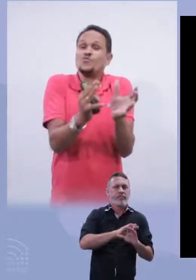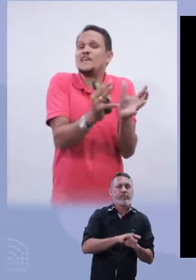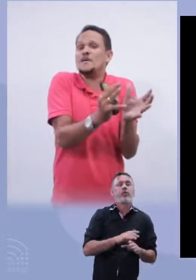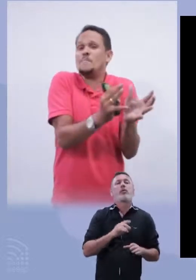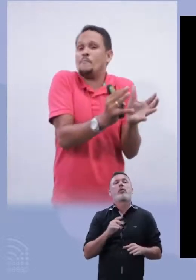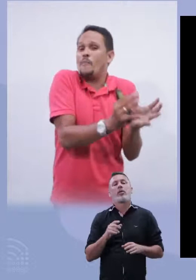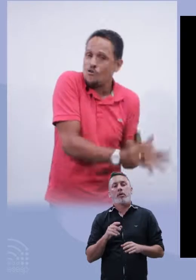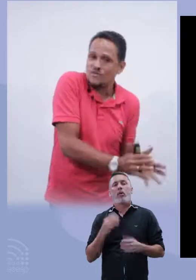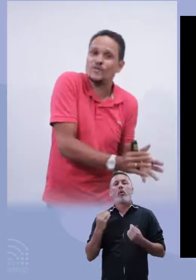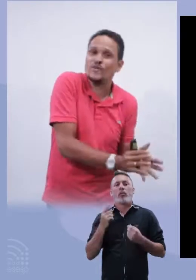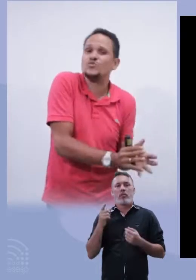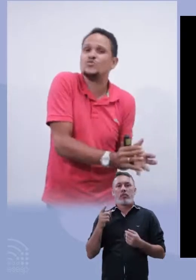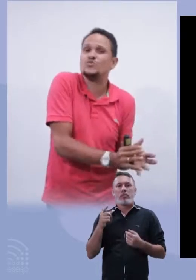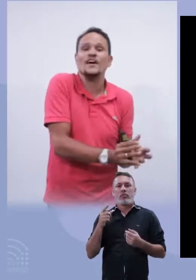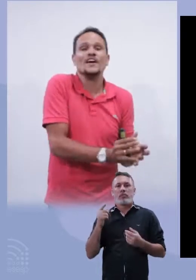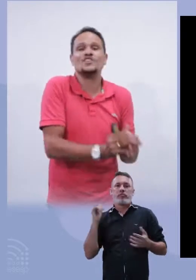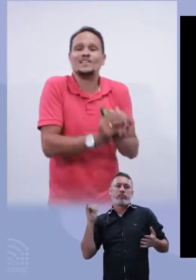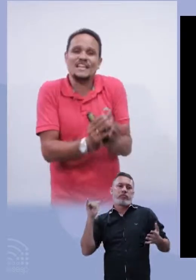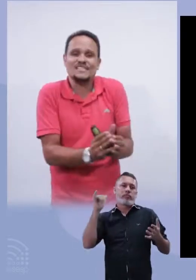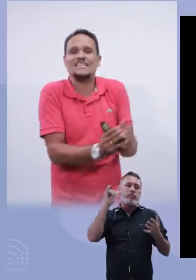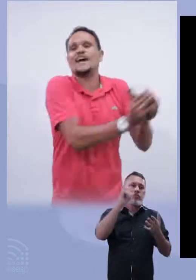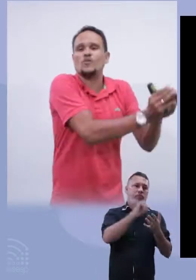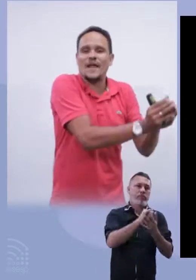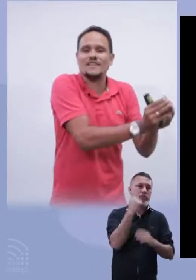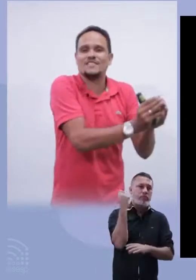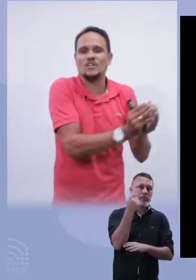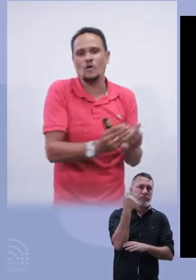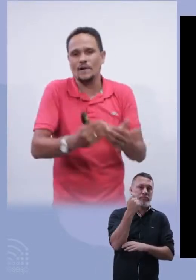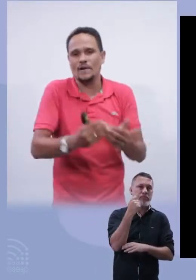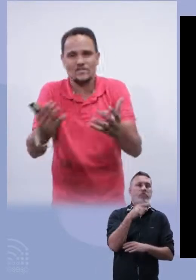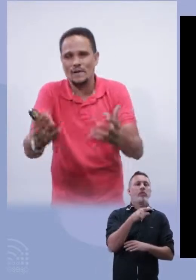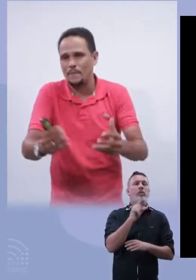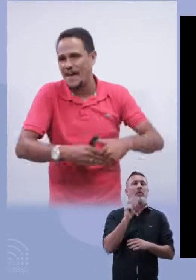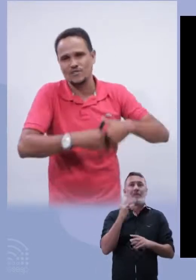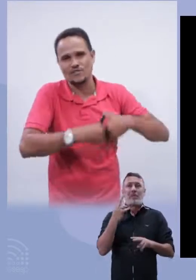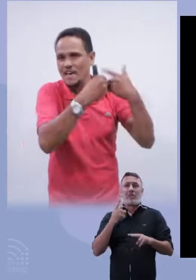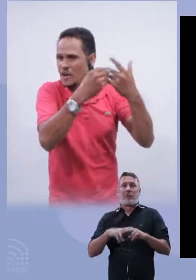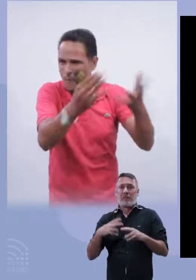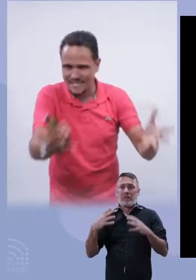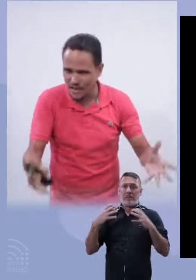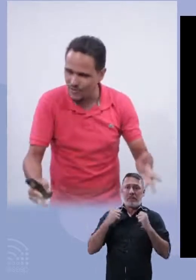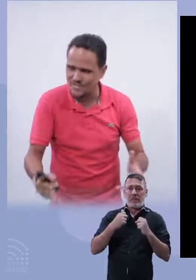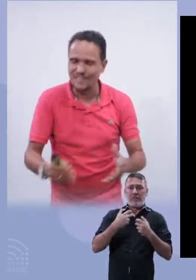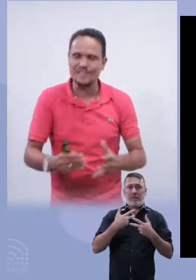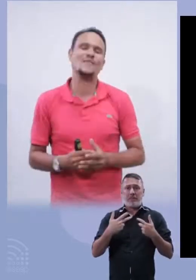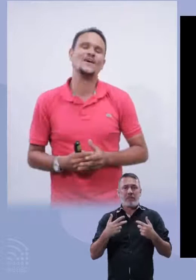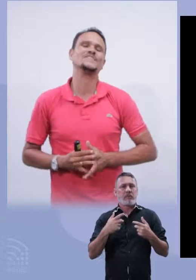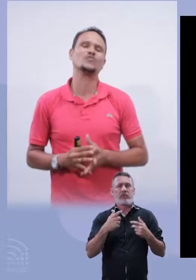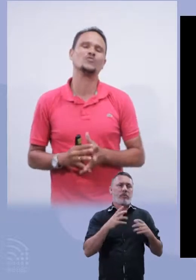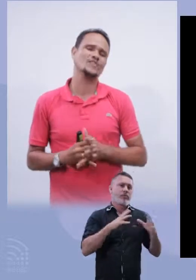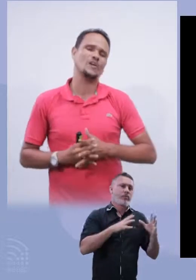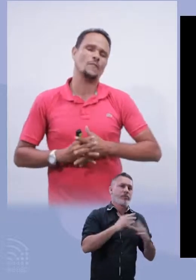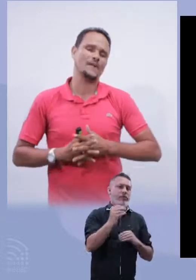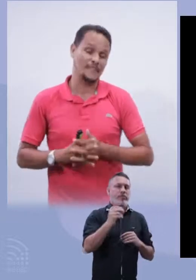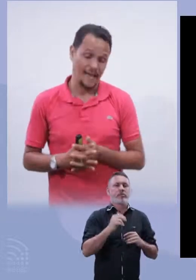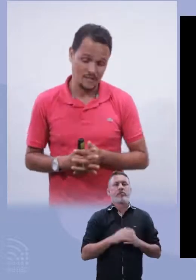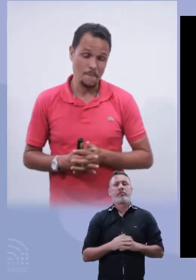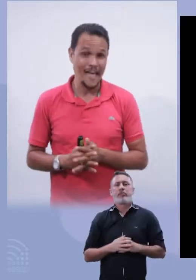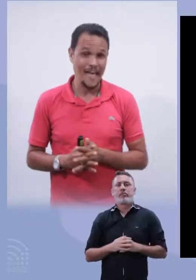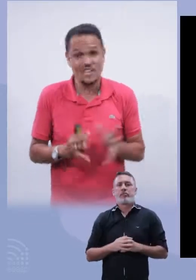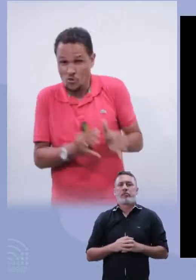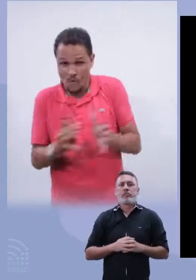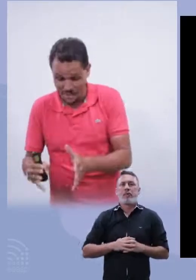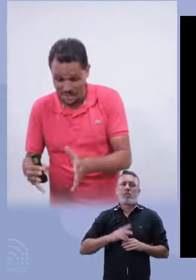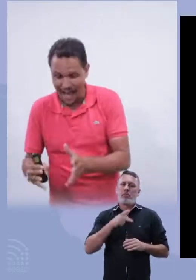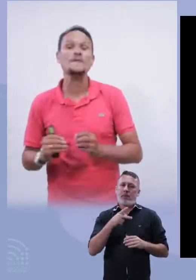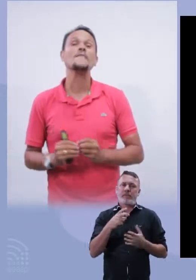vai fazer com que ele pouse no Rio Grande do Sul e de lá ele saia do Brasil para não ser preso, começava o exílio do então presidente,